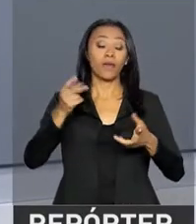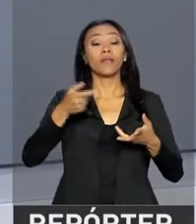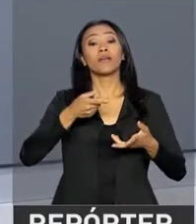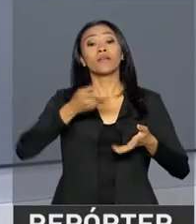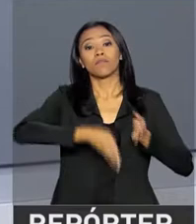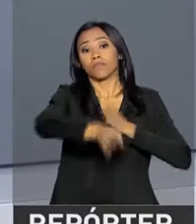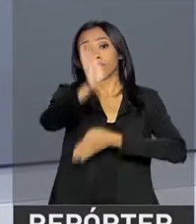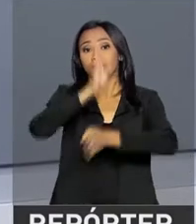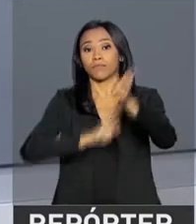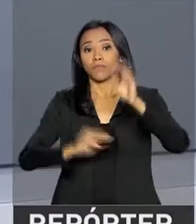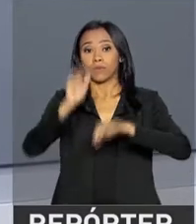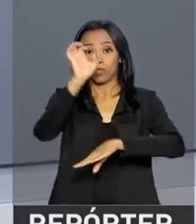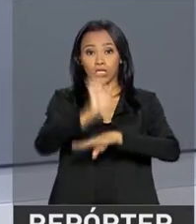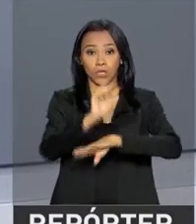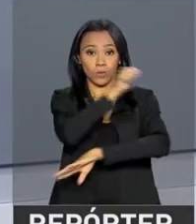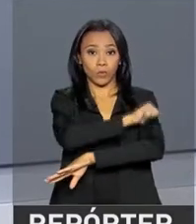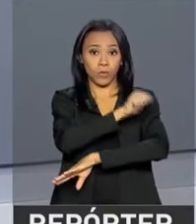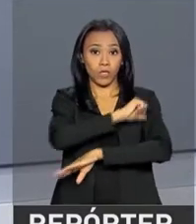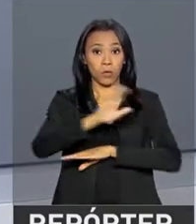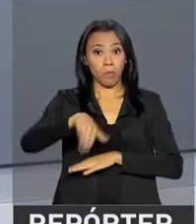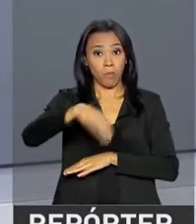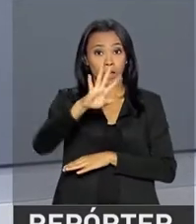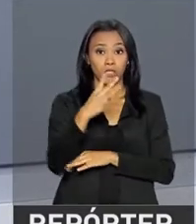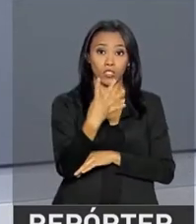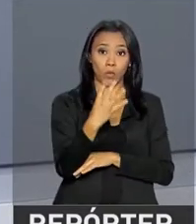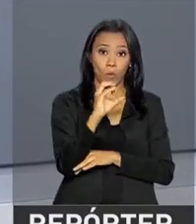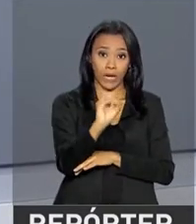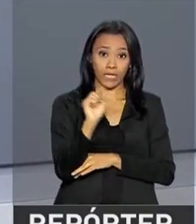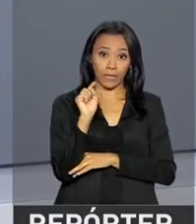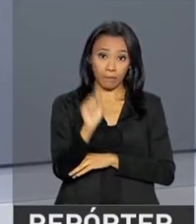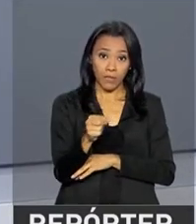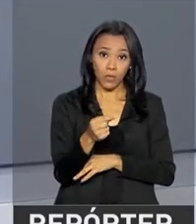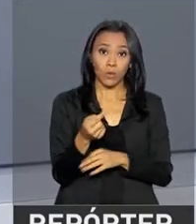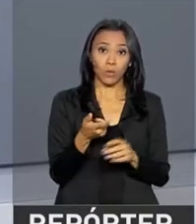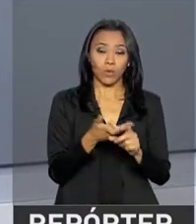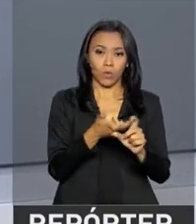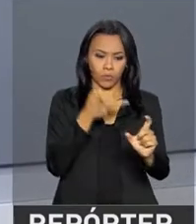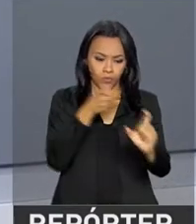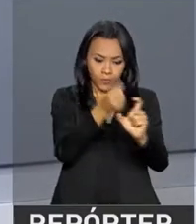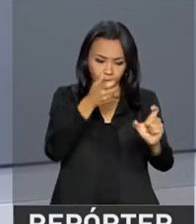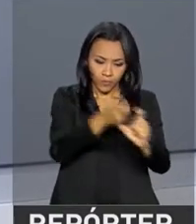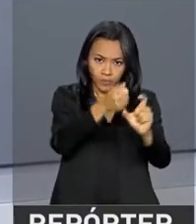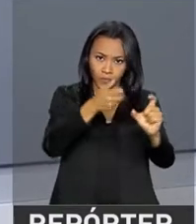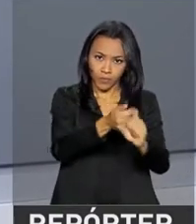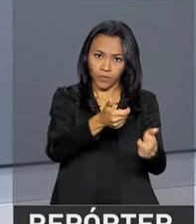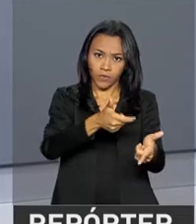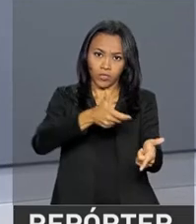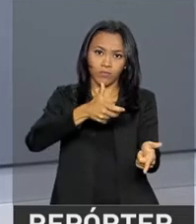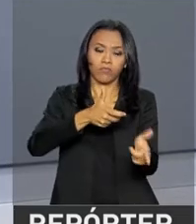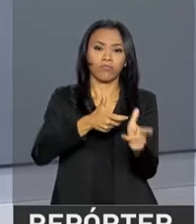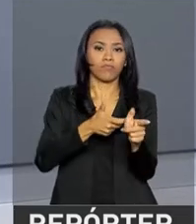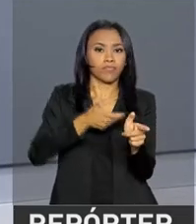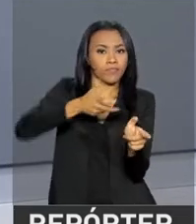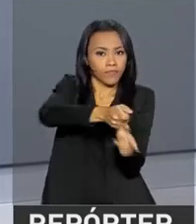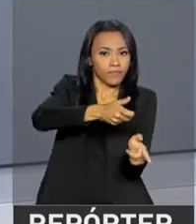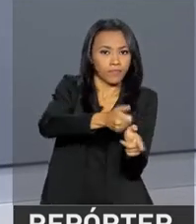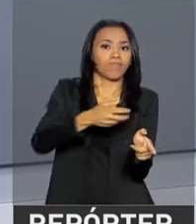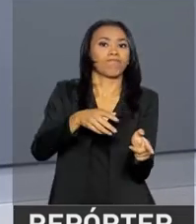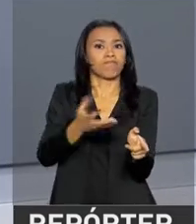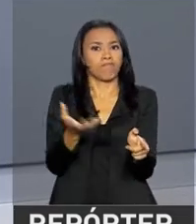rio de janeiro mais de 40 mil munições de diversos calibres nos últimos seis meses o dado é parte do levantamento